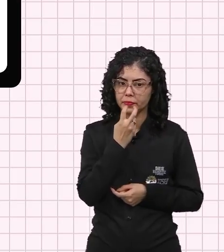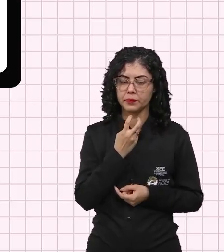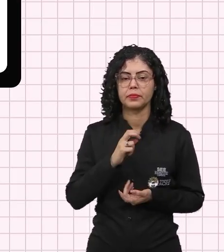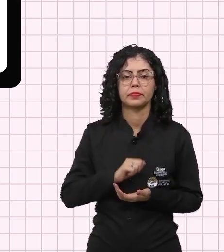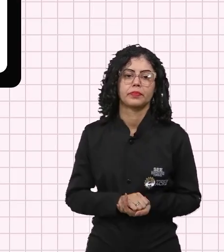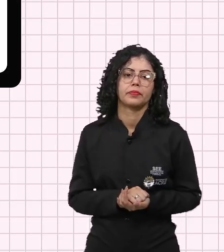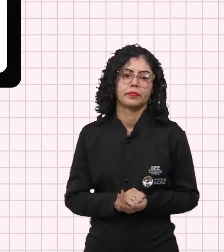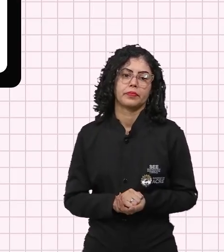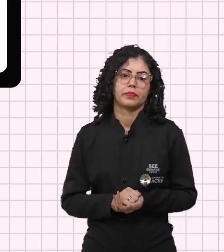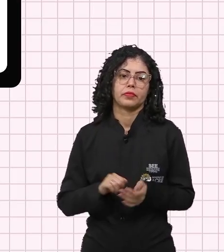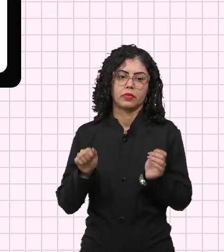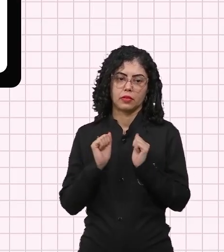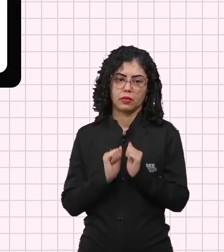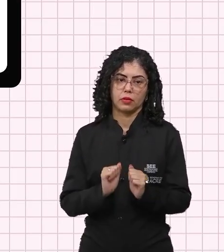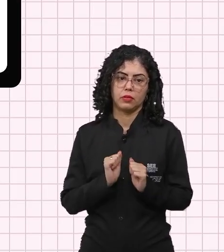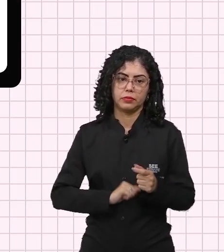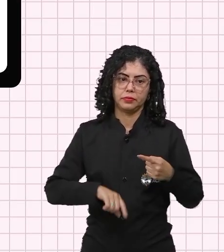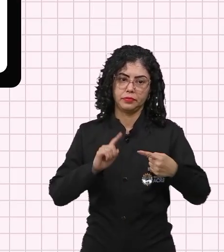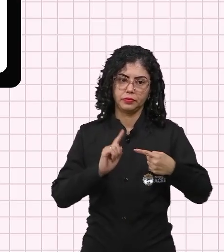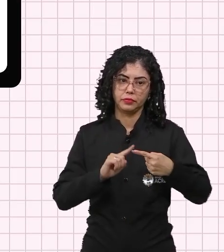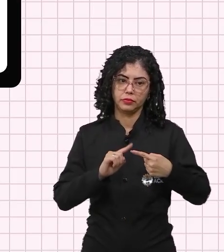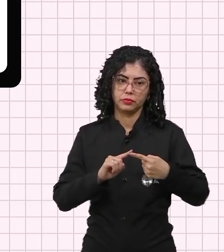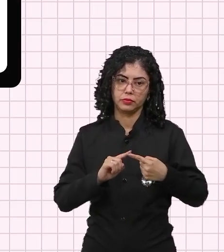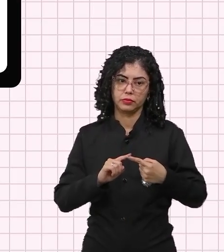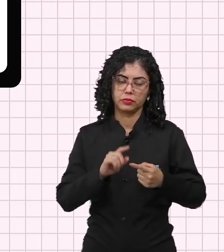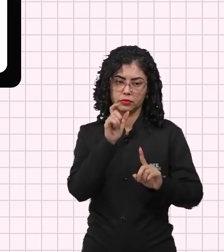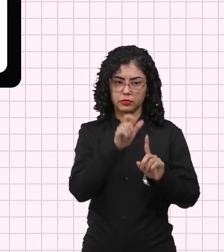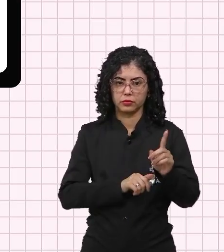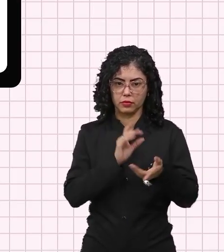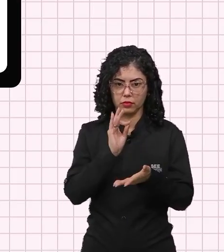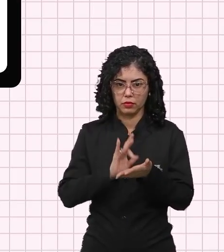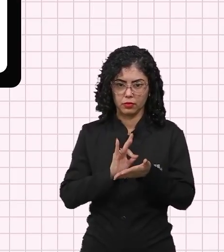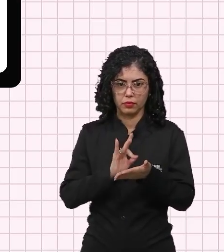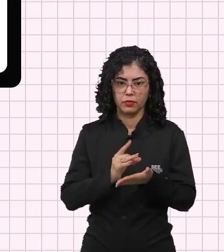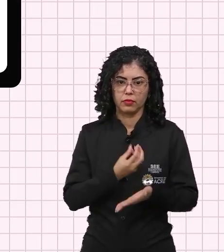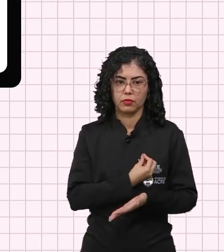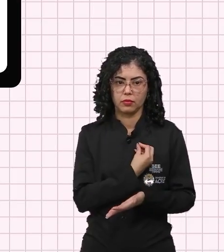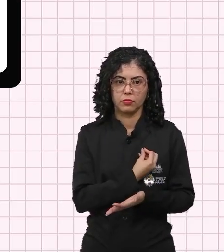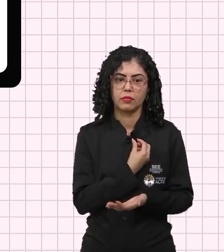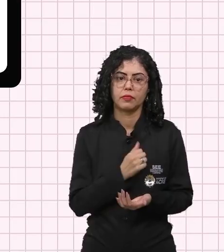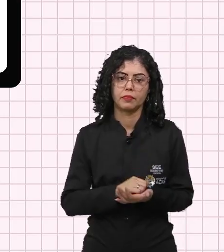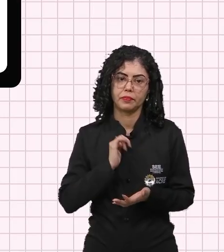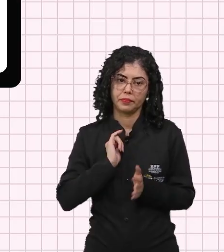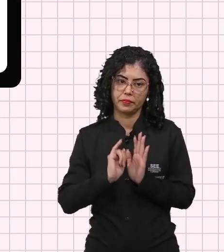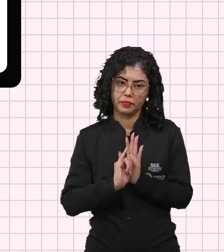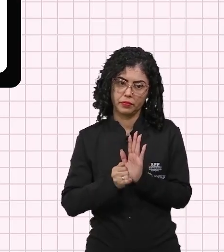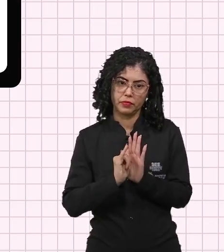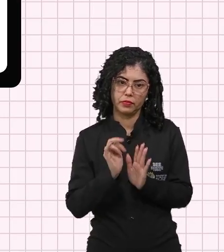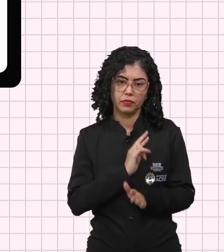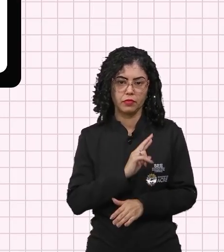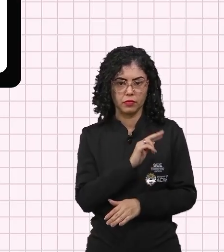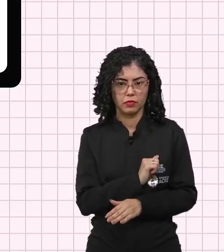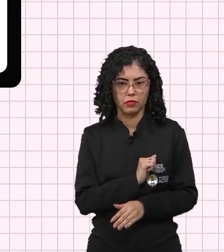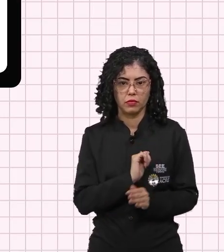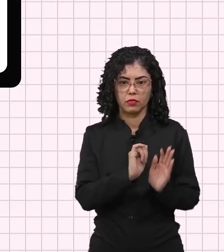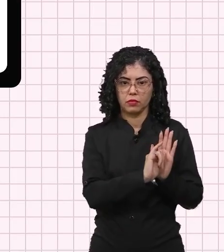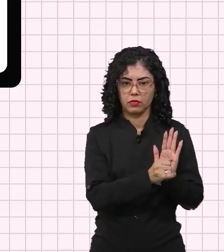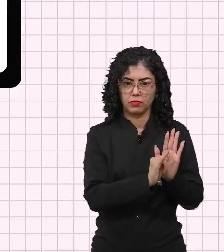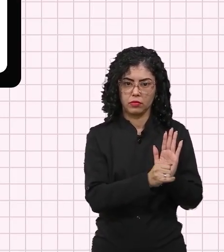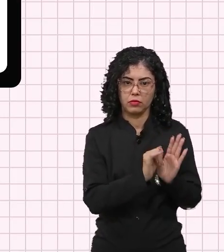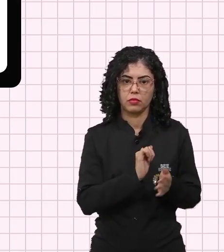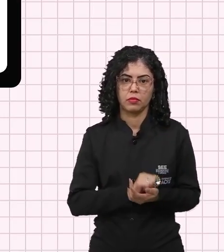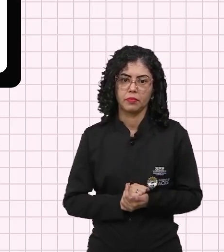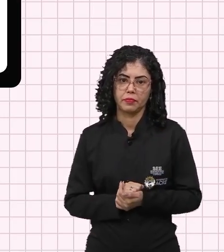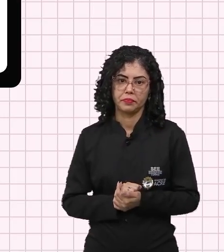Esse enunciador ele pode ser o autor na vida real, pode ser um narrador em romances, contos e